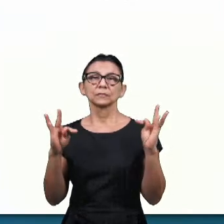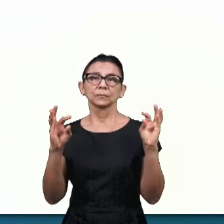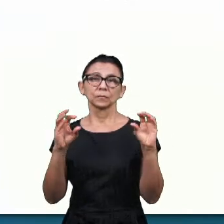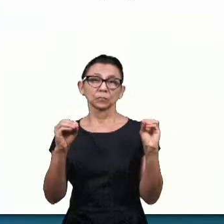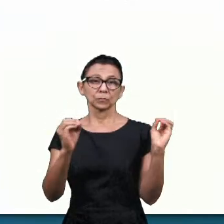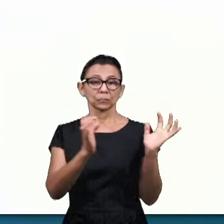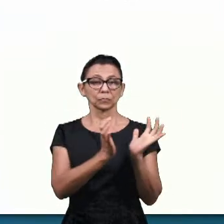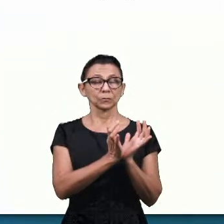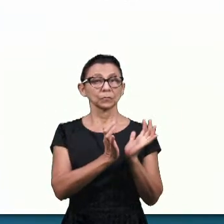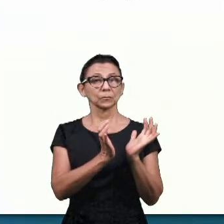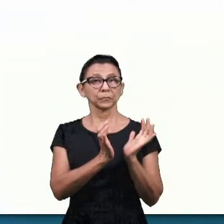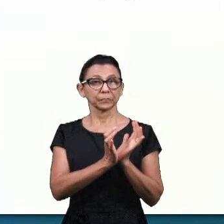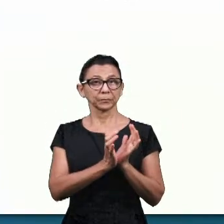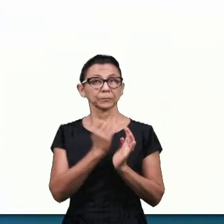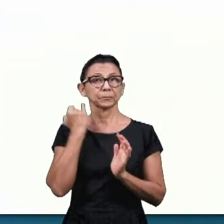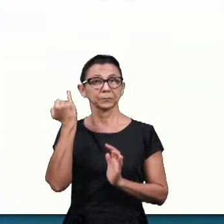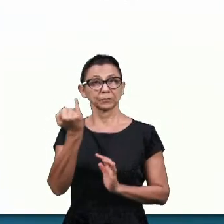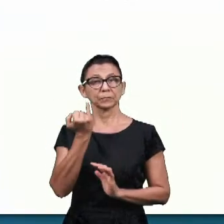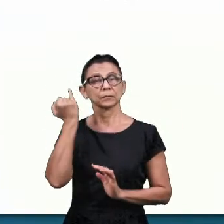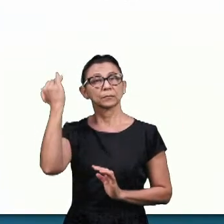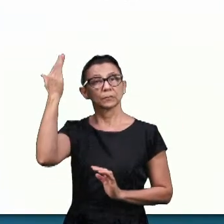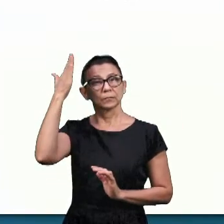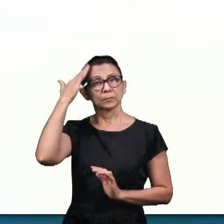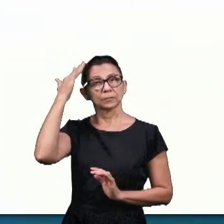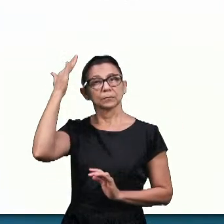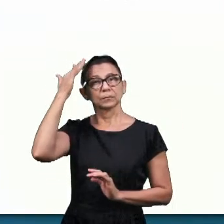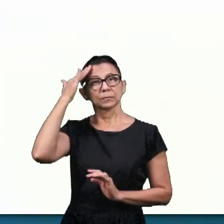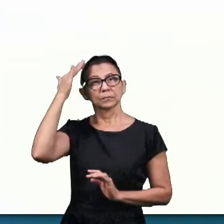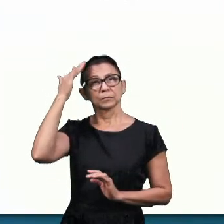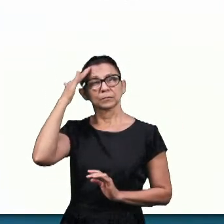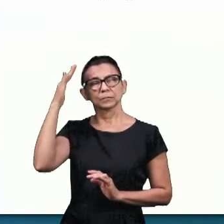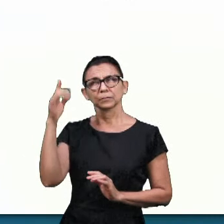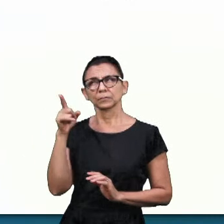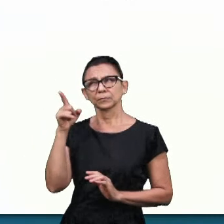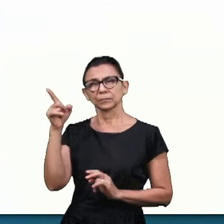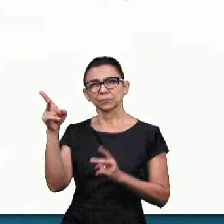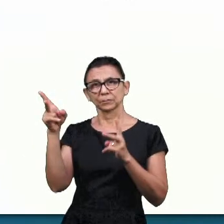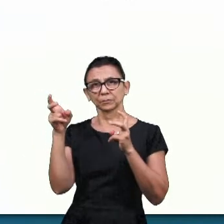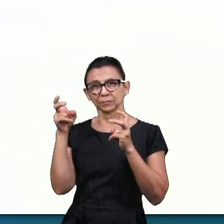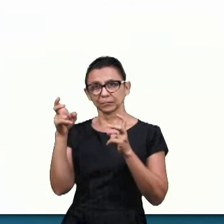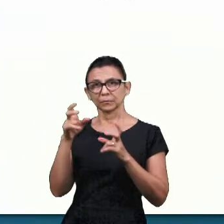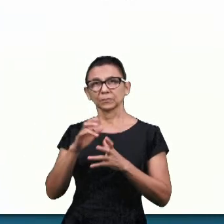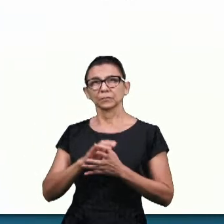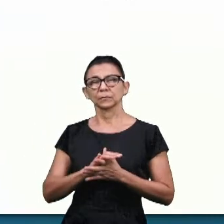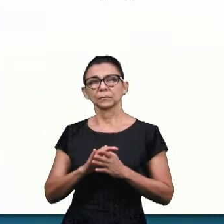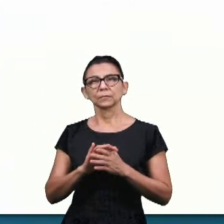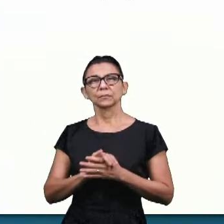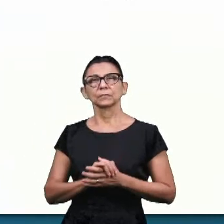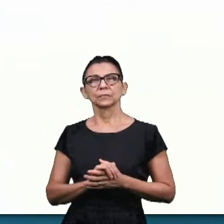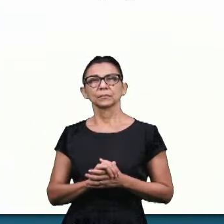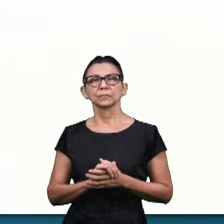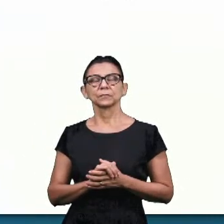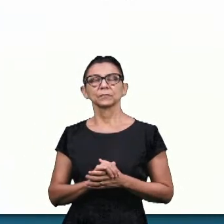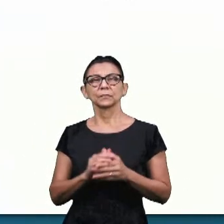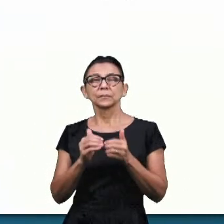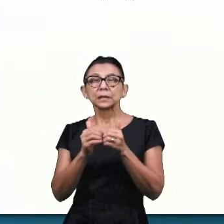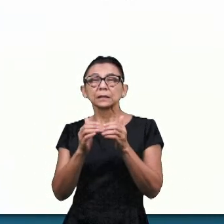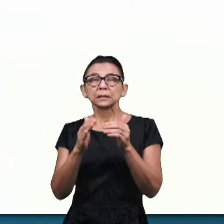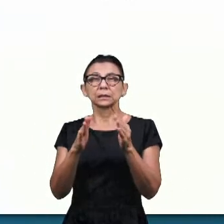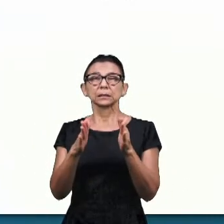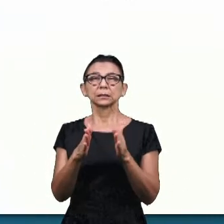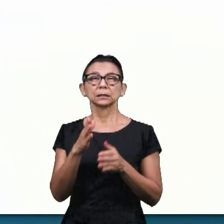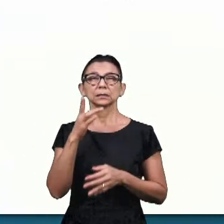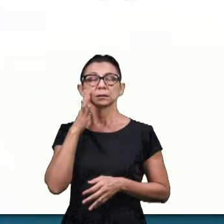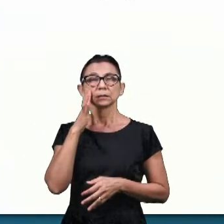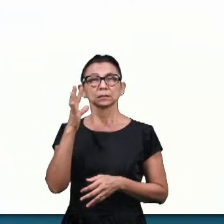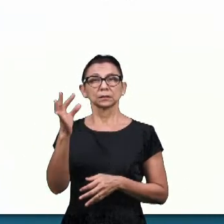E é importante entender bem essa observação que é feita aqui no início, essa introdução, para você poder responder as perguntas